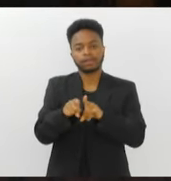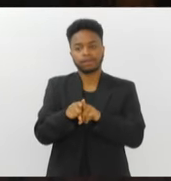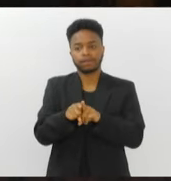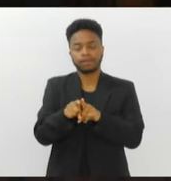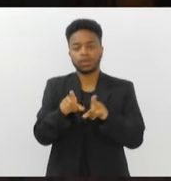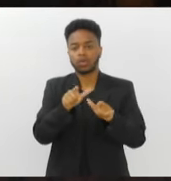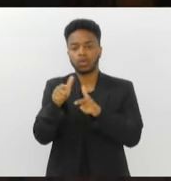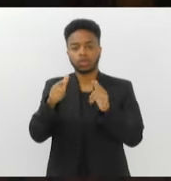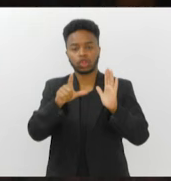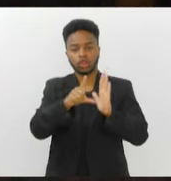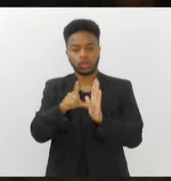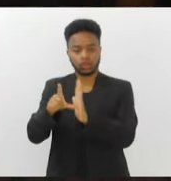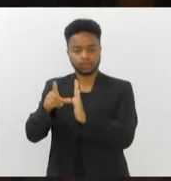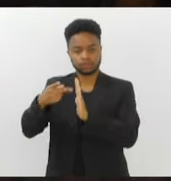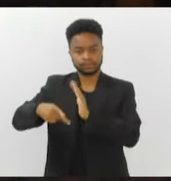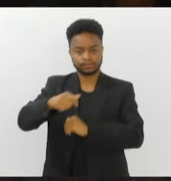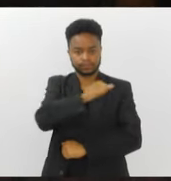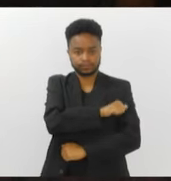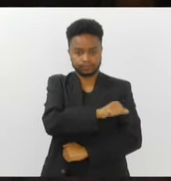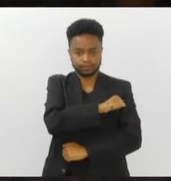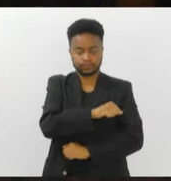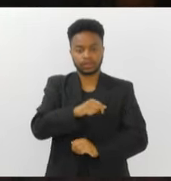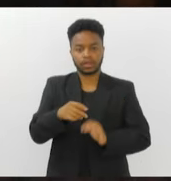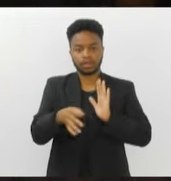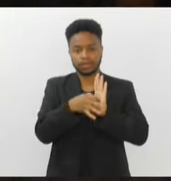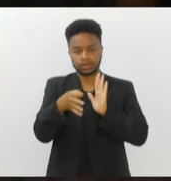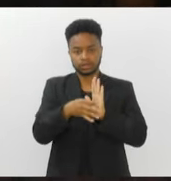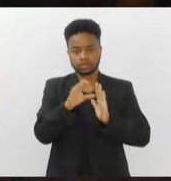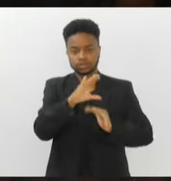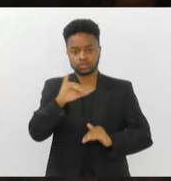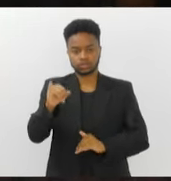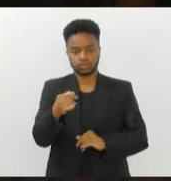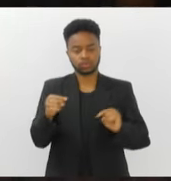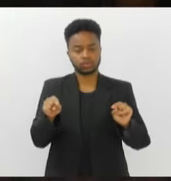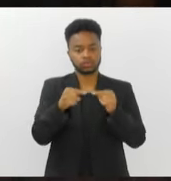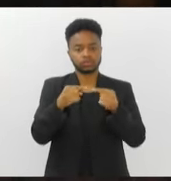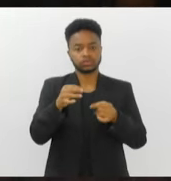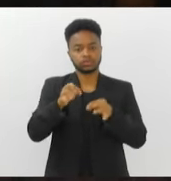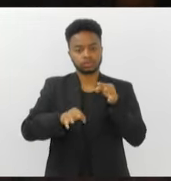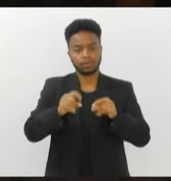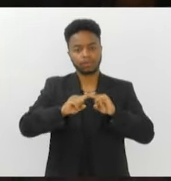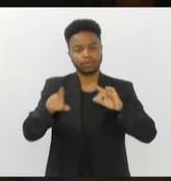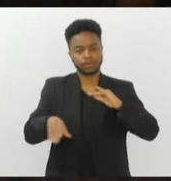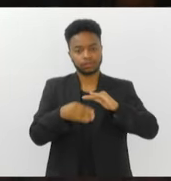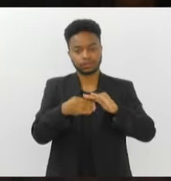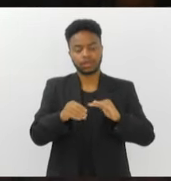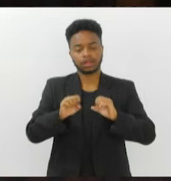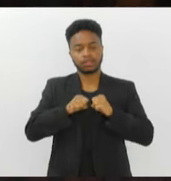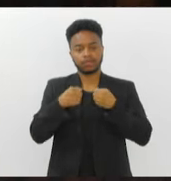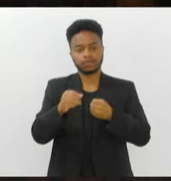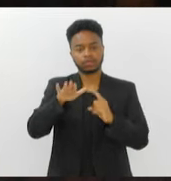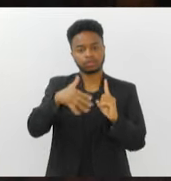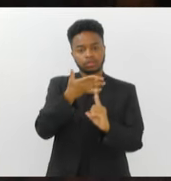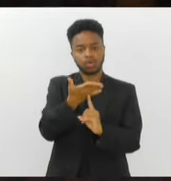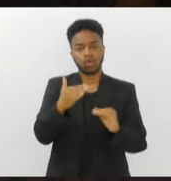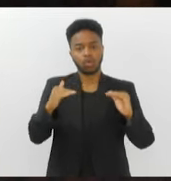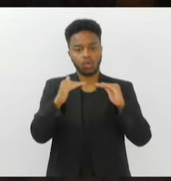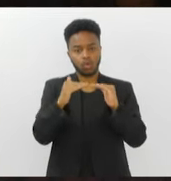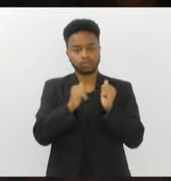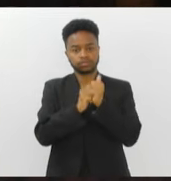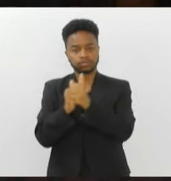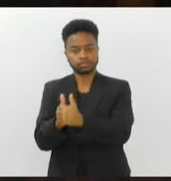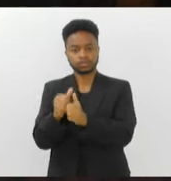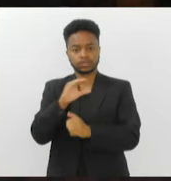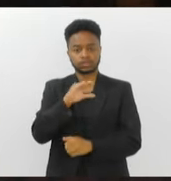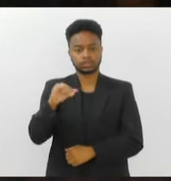Janeiro. Pareceres das comissões Constituição e Justiça pela juridicidade com emenda, Defesa do Meio Ambiente, favorável com as emendas da